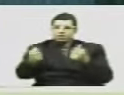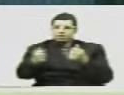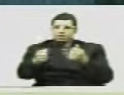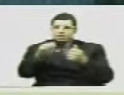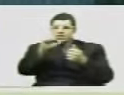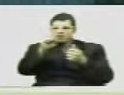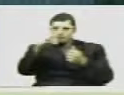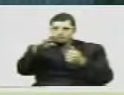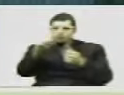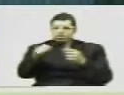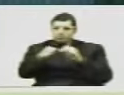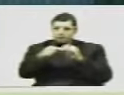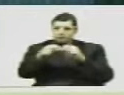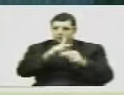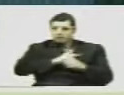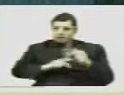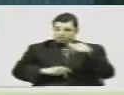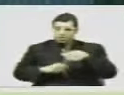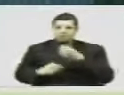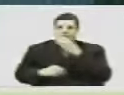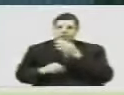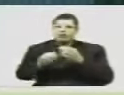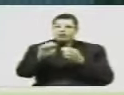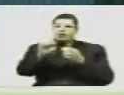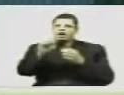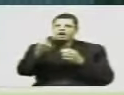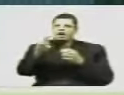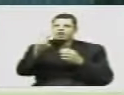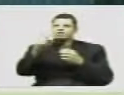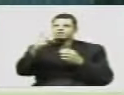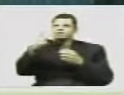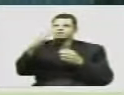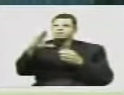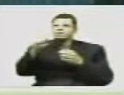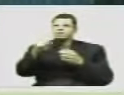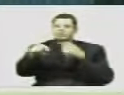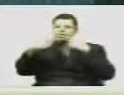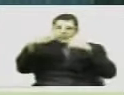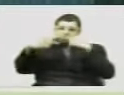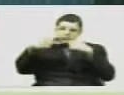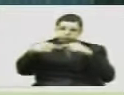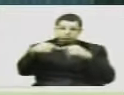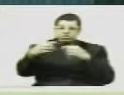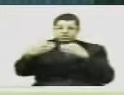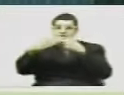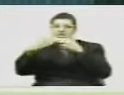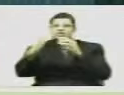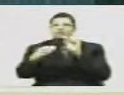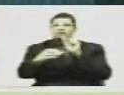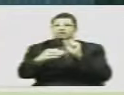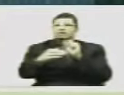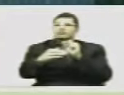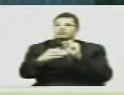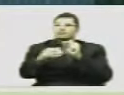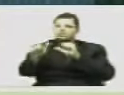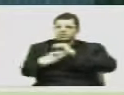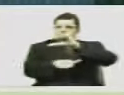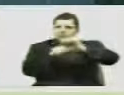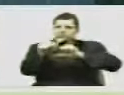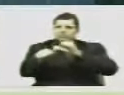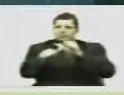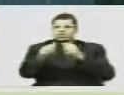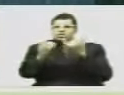que eu presido nesta casa, audiência pública para discutir os impactos da mudança